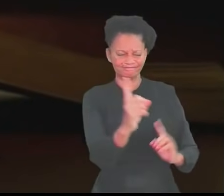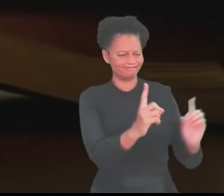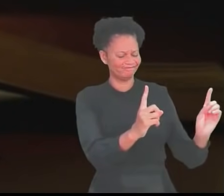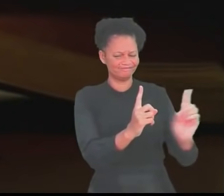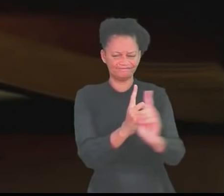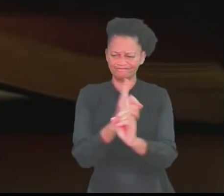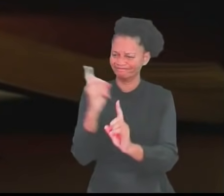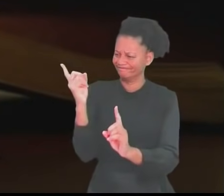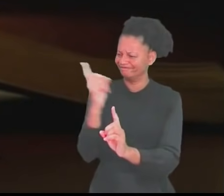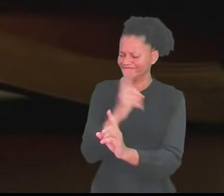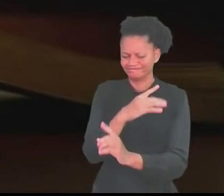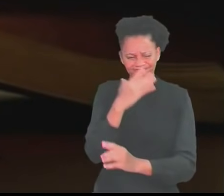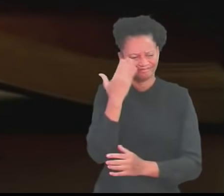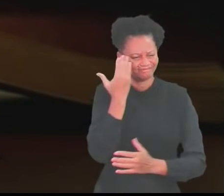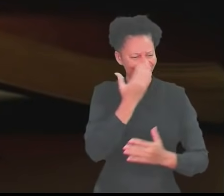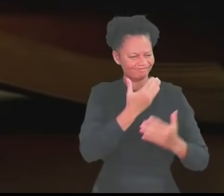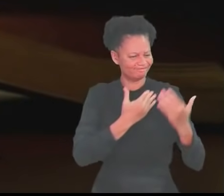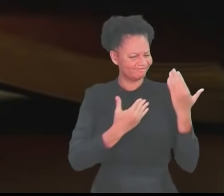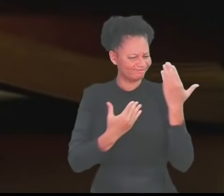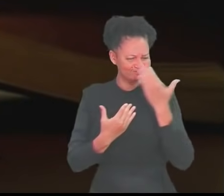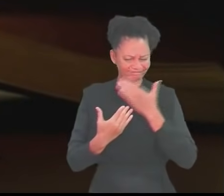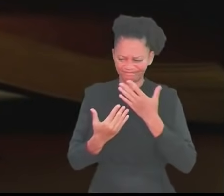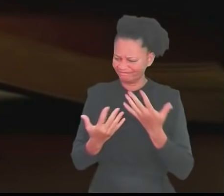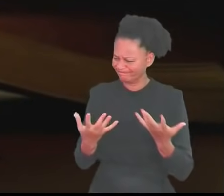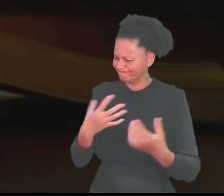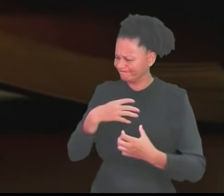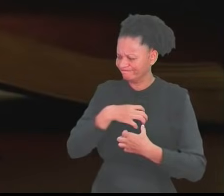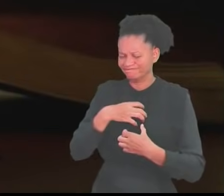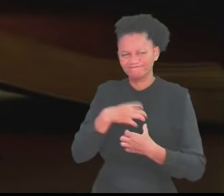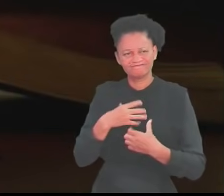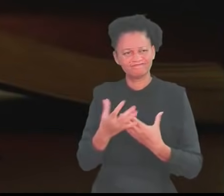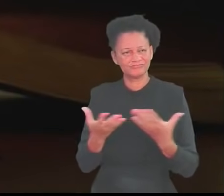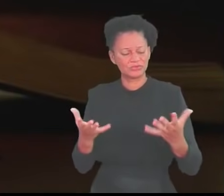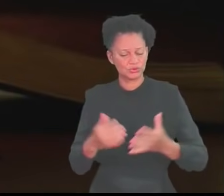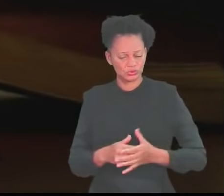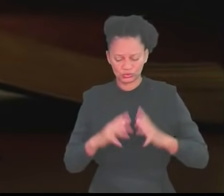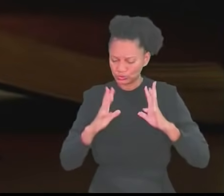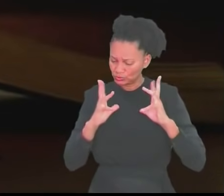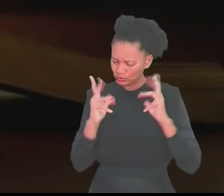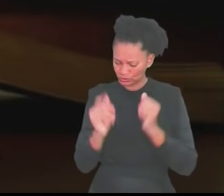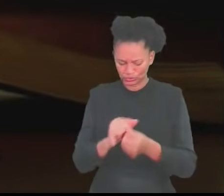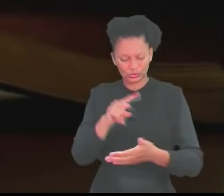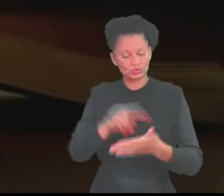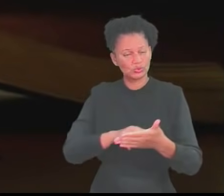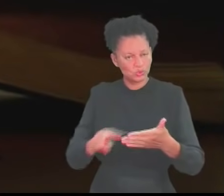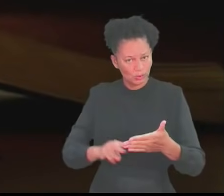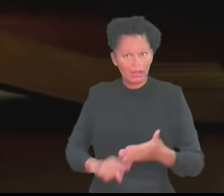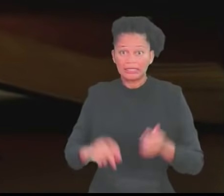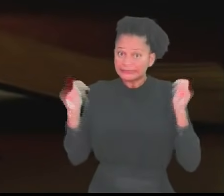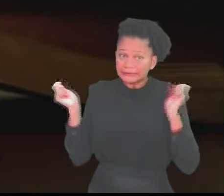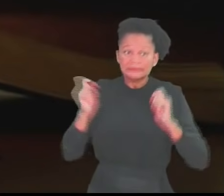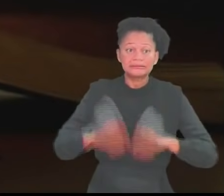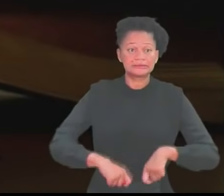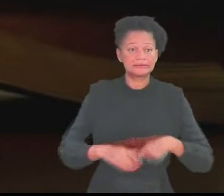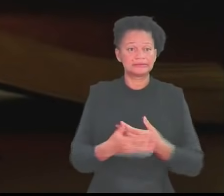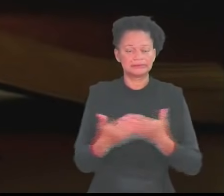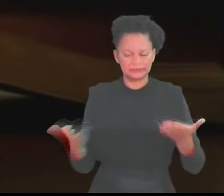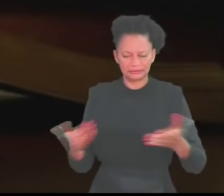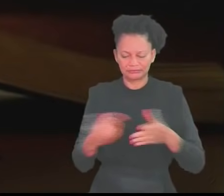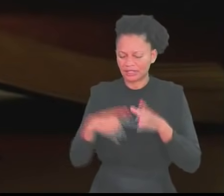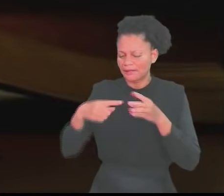passar perante mim, e não o sinto. Eu gostaria que todos vocês lessem, e se fosse possível, pegasse